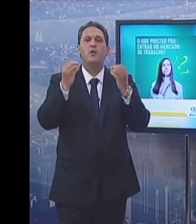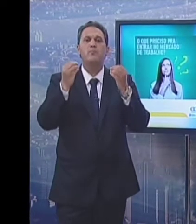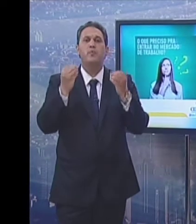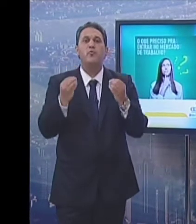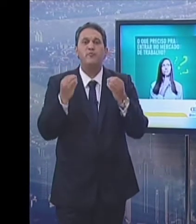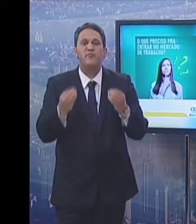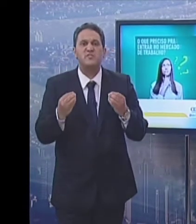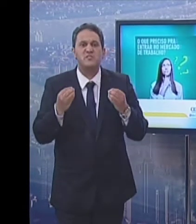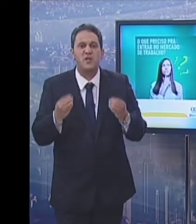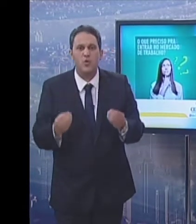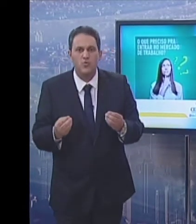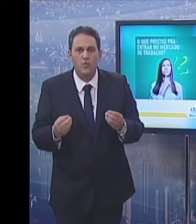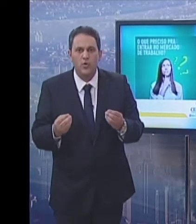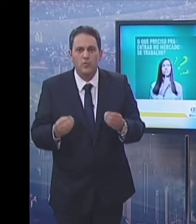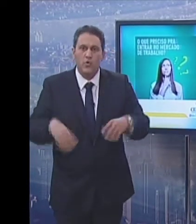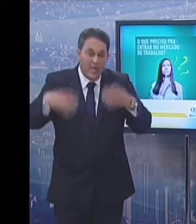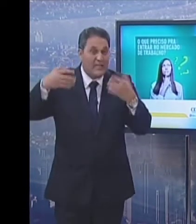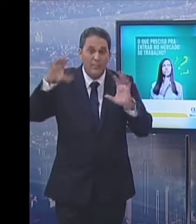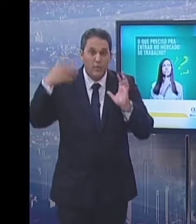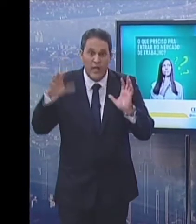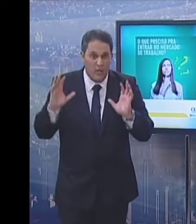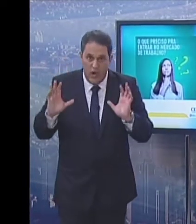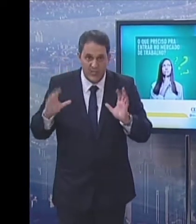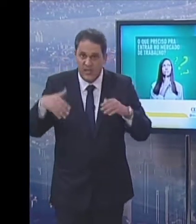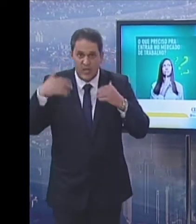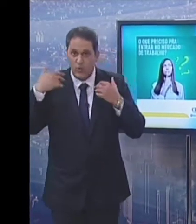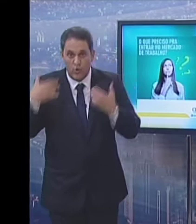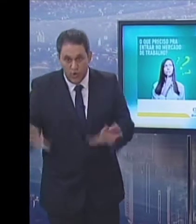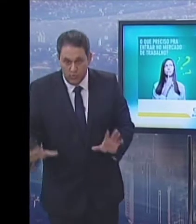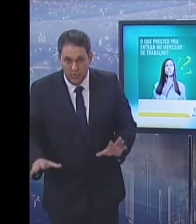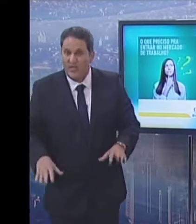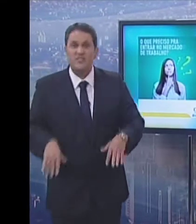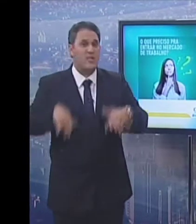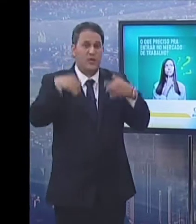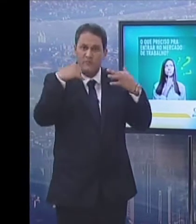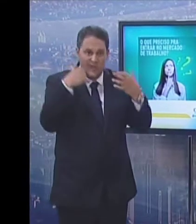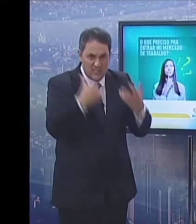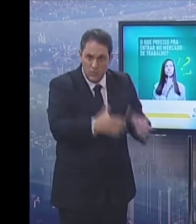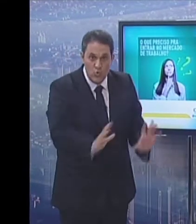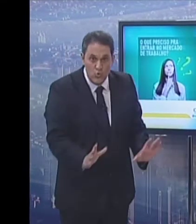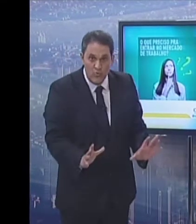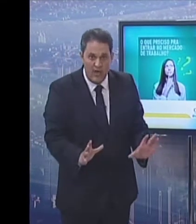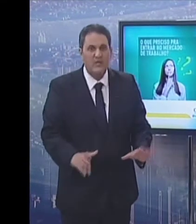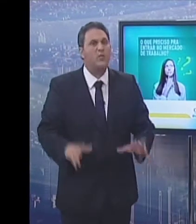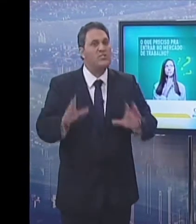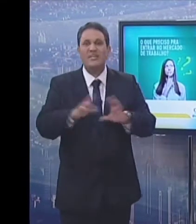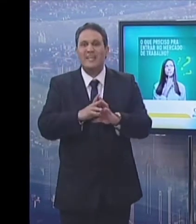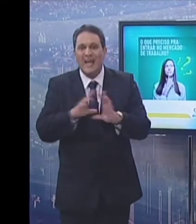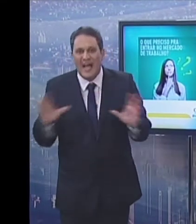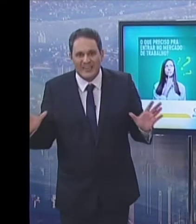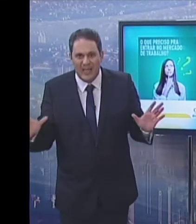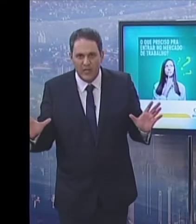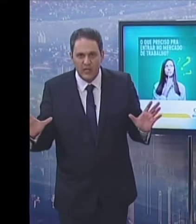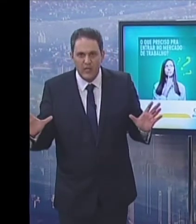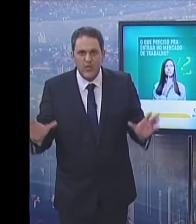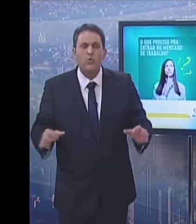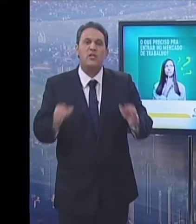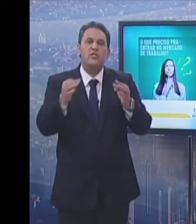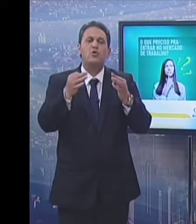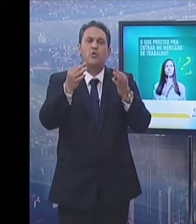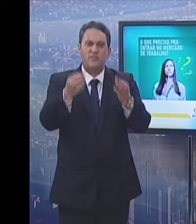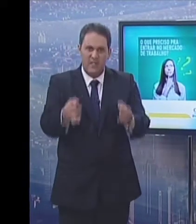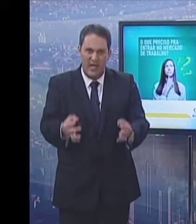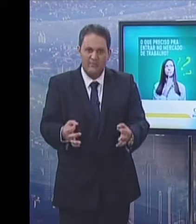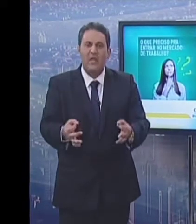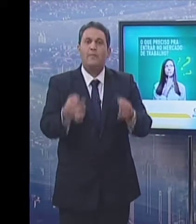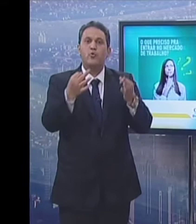uma profissão. Porque andar por aí, ó, entregando currículo, sem qualificação nenhuma, não adianta nada. Eu